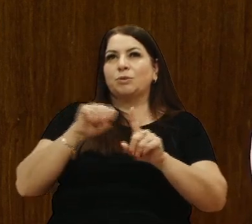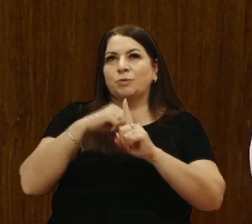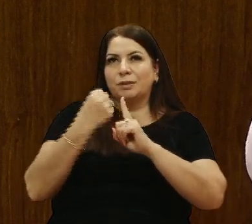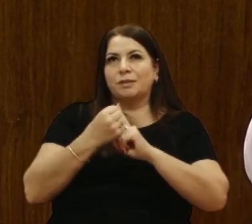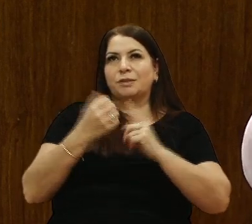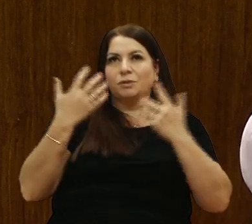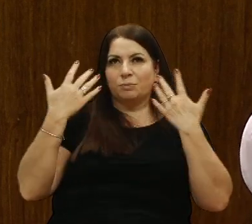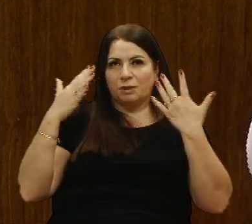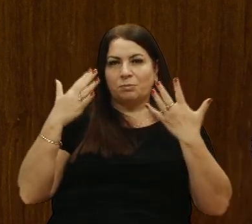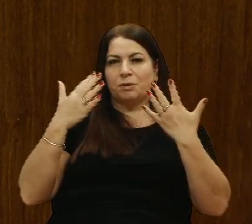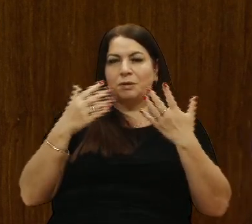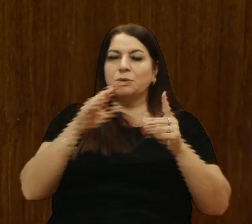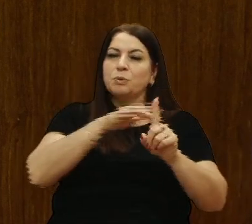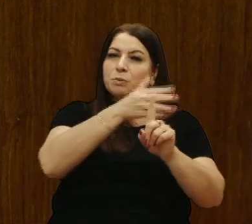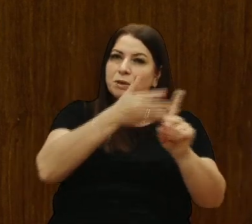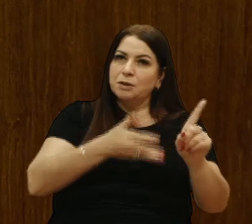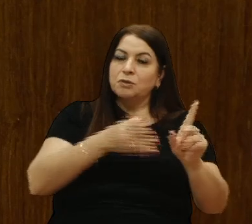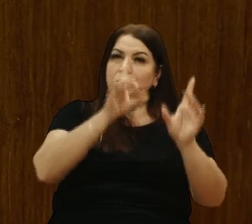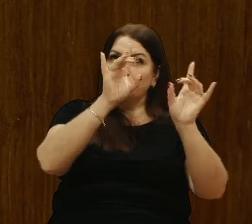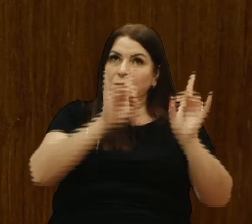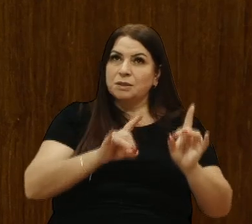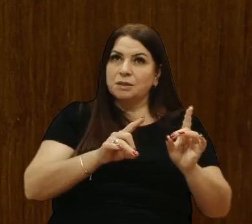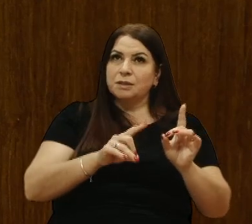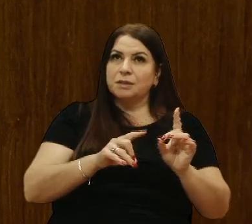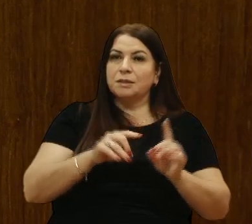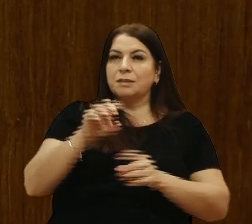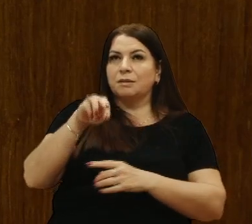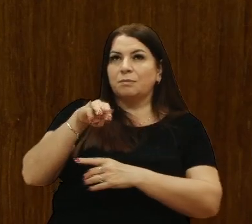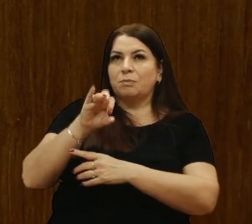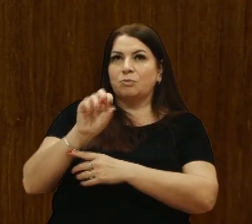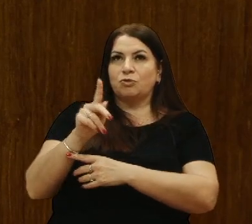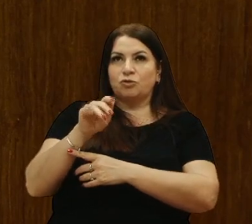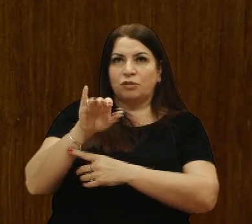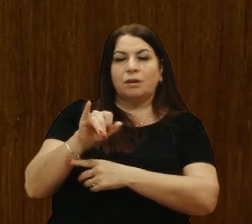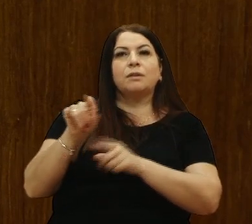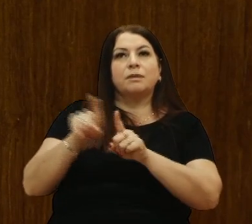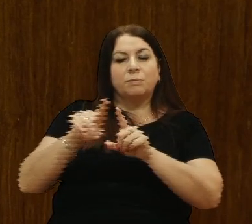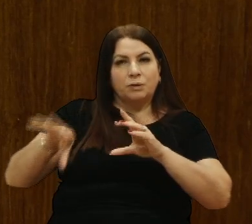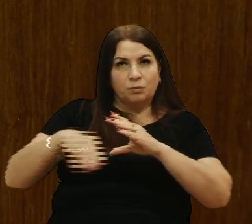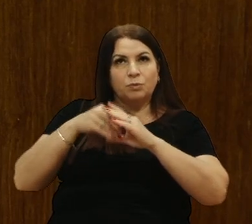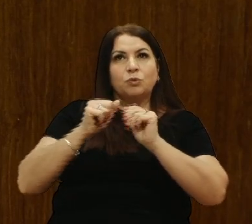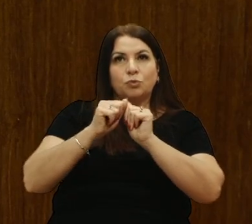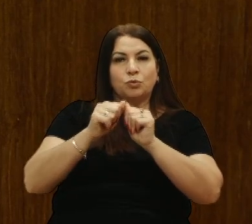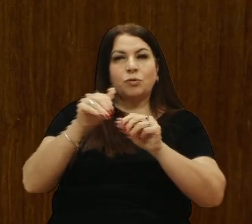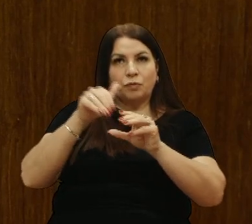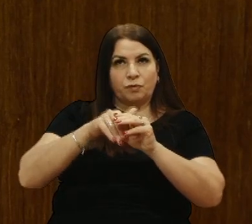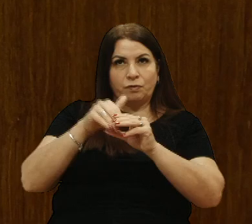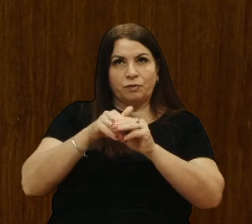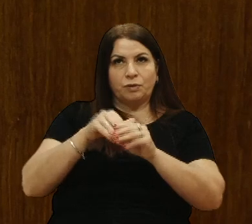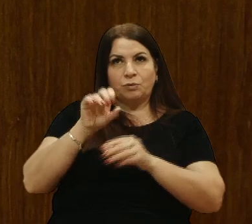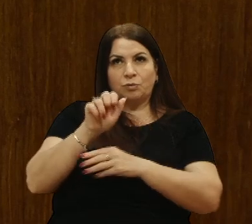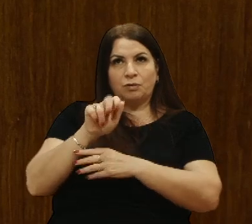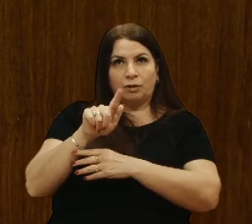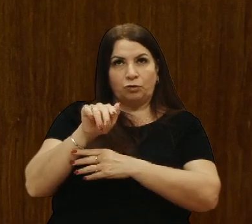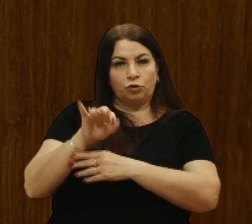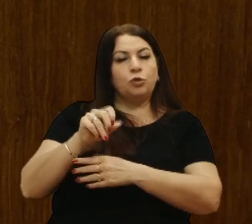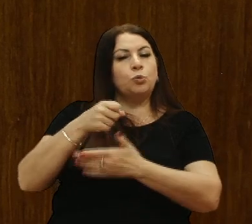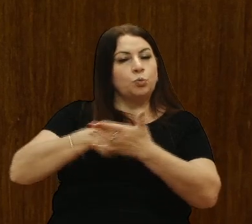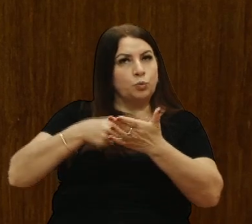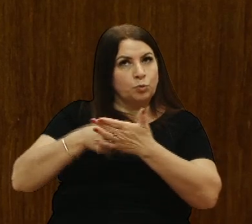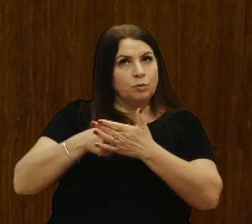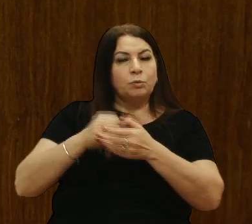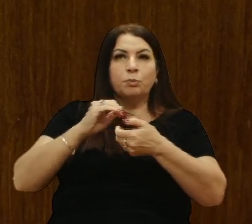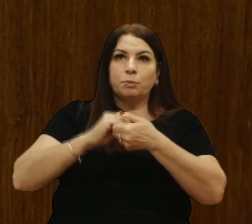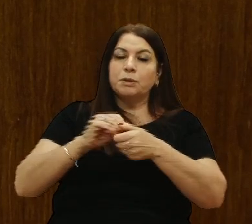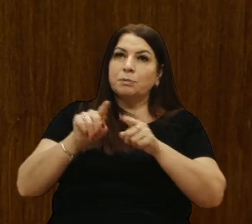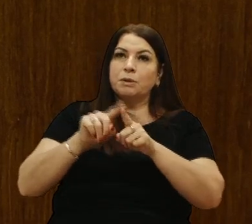sociedade. Parabéns aos homenageados, em especial à nossa camarada Michele, me somar também aos votos da senhora, ao Serginho, que é um lutador, mas